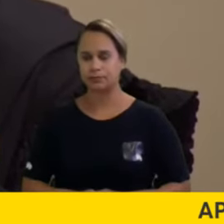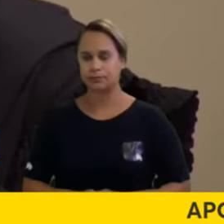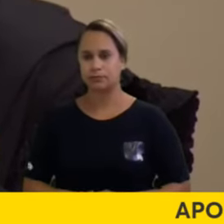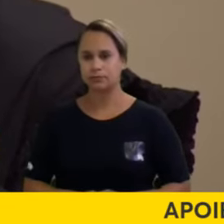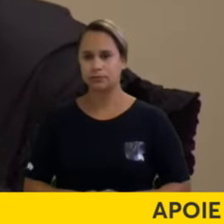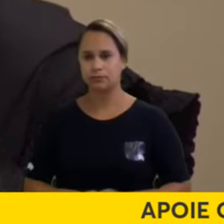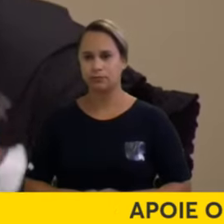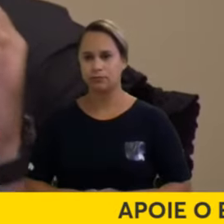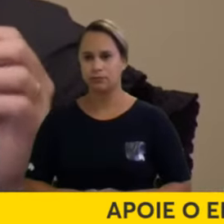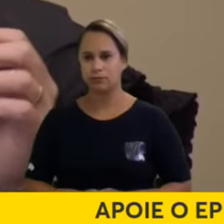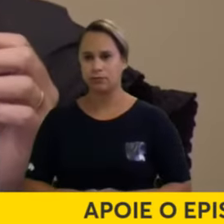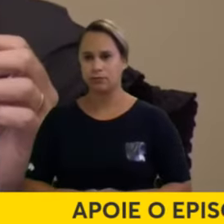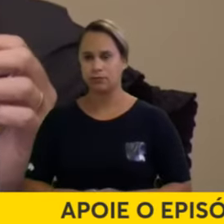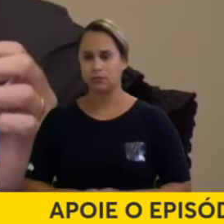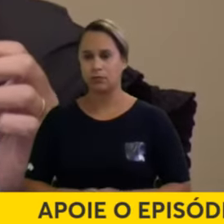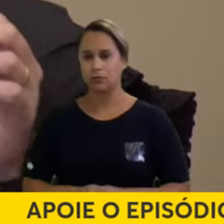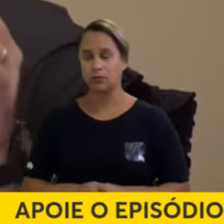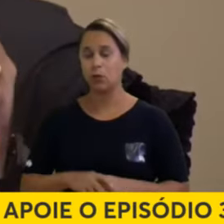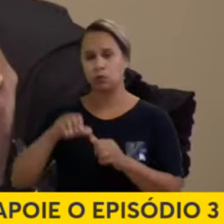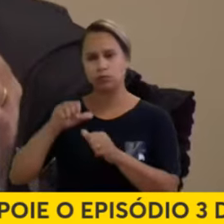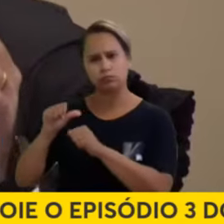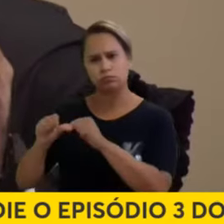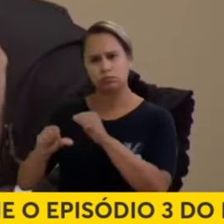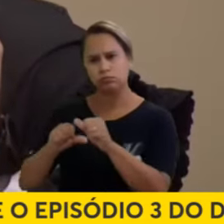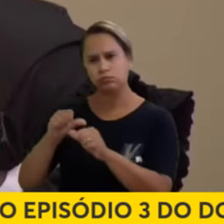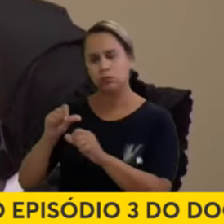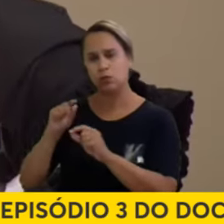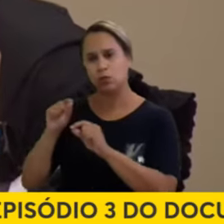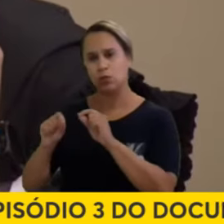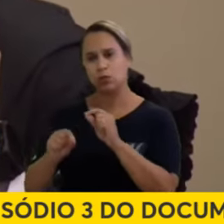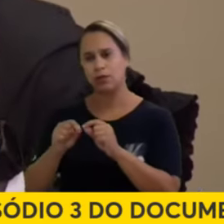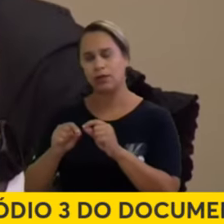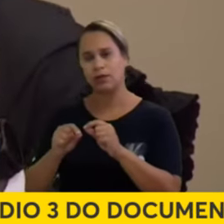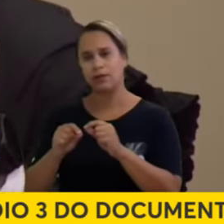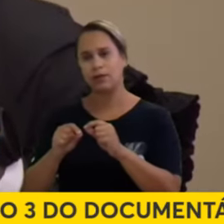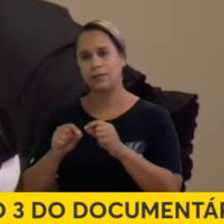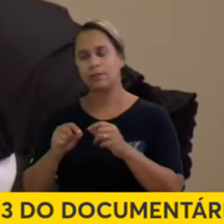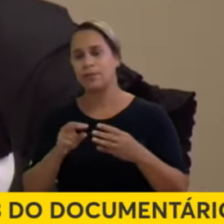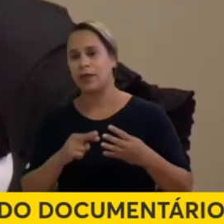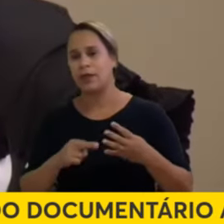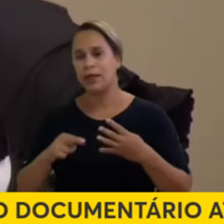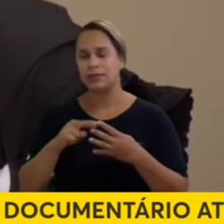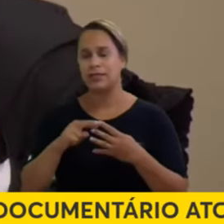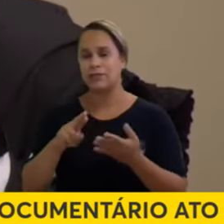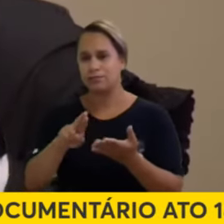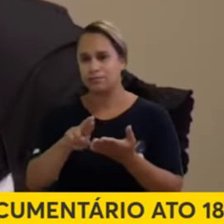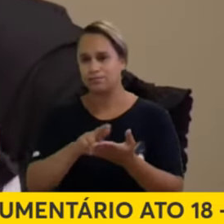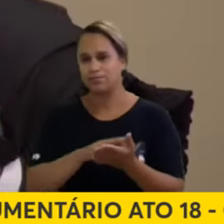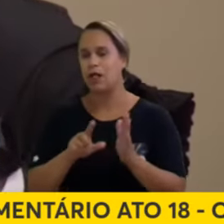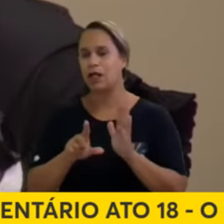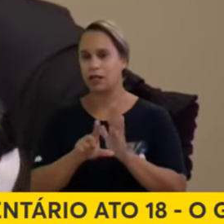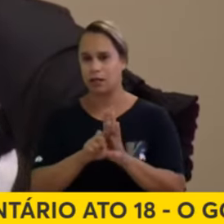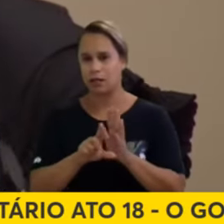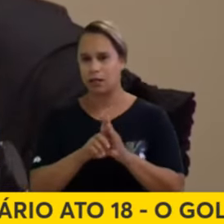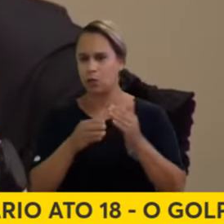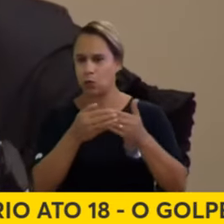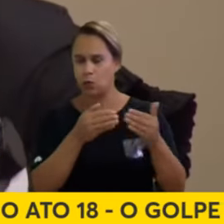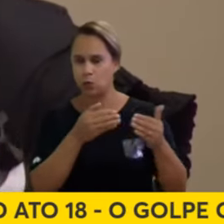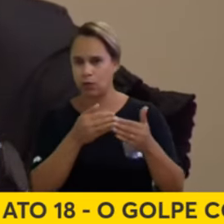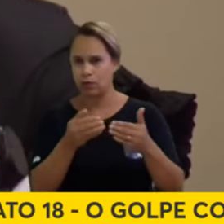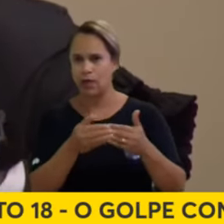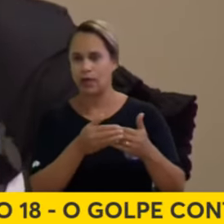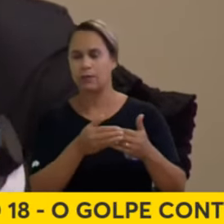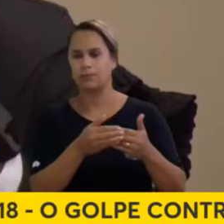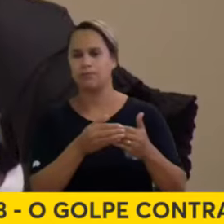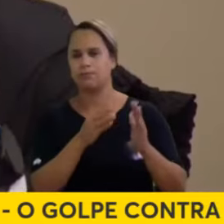Mendes converteu o princípio da reserva legal em reserva legal proporcional significa dizer que qualquer medida concreta que